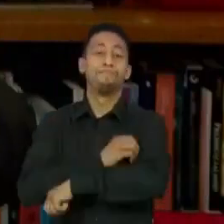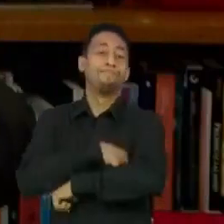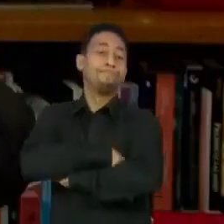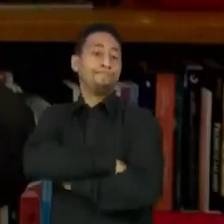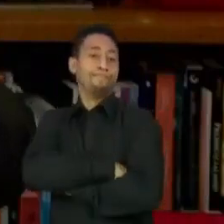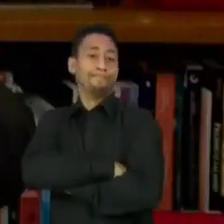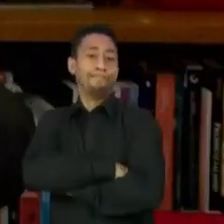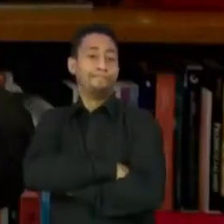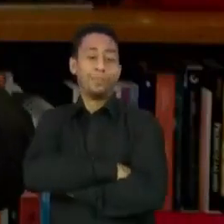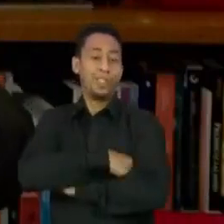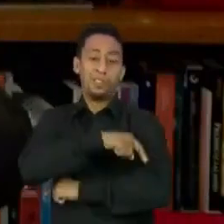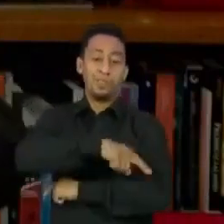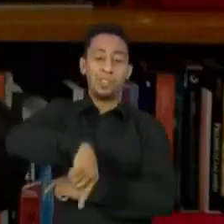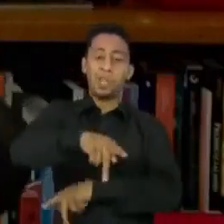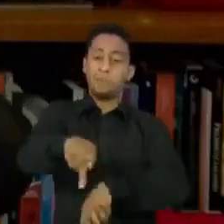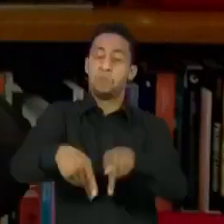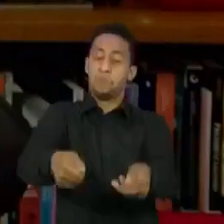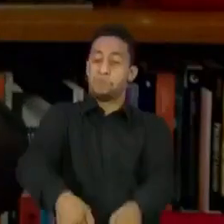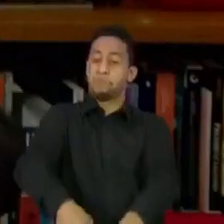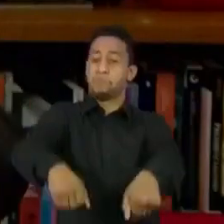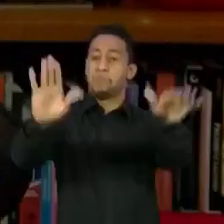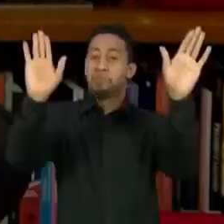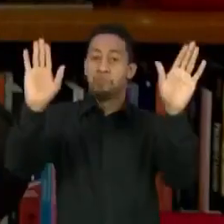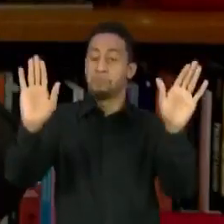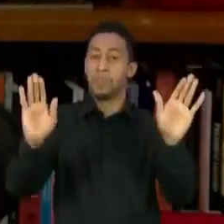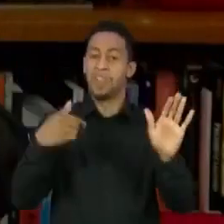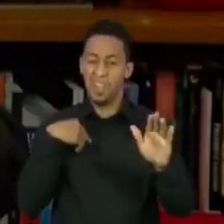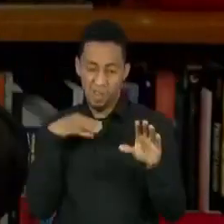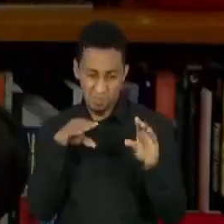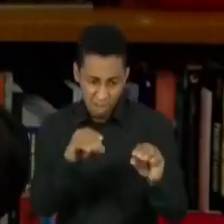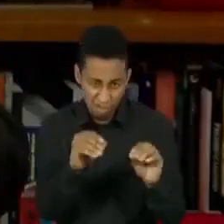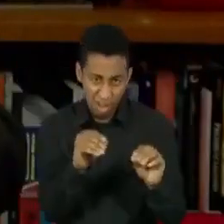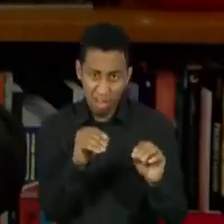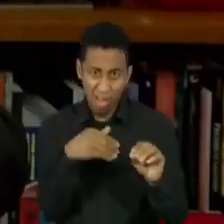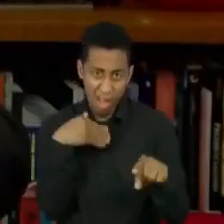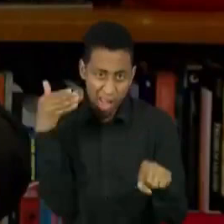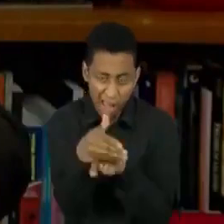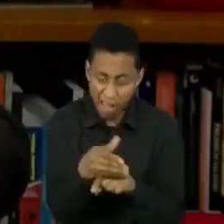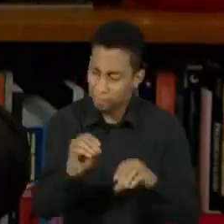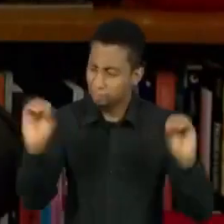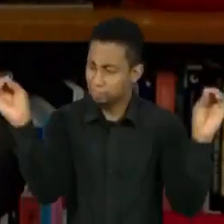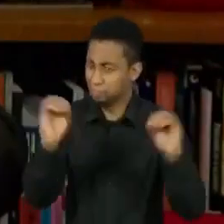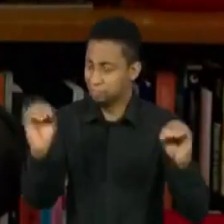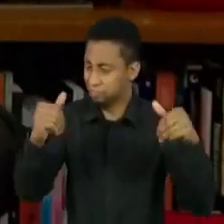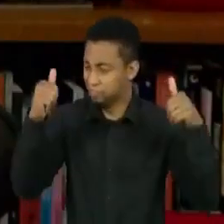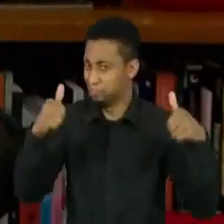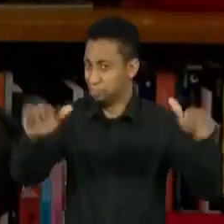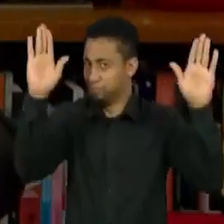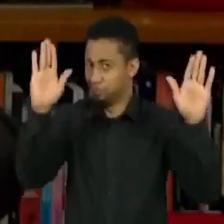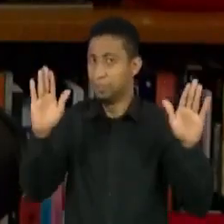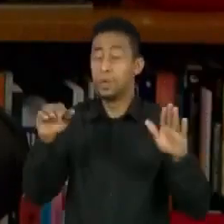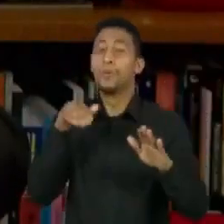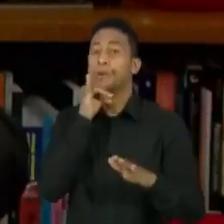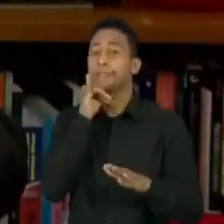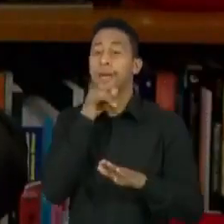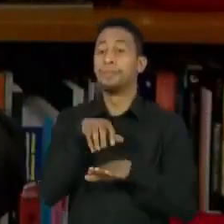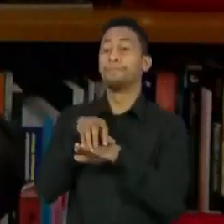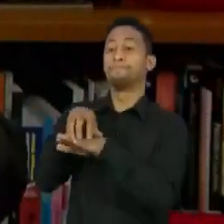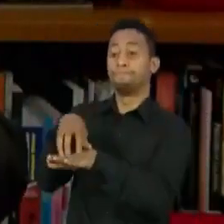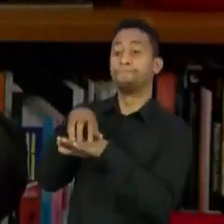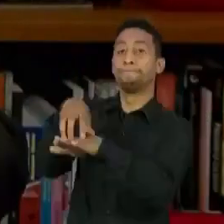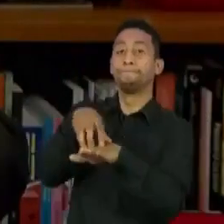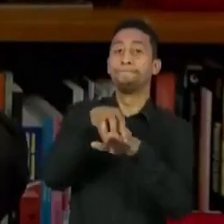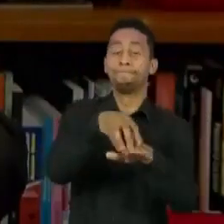desfrutamos da maioria das liberdades o estado não mete o bedelho no centro mete Pois é liberdade de locomoção de